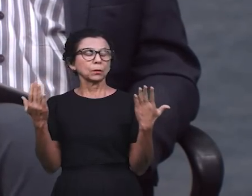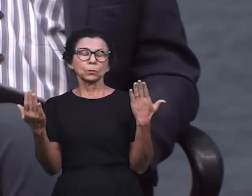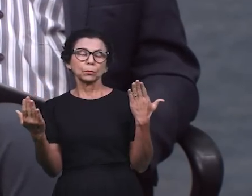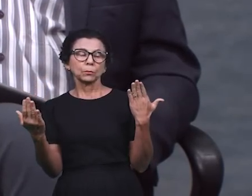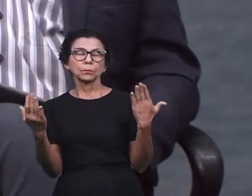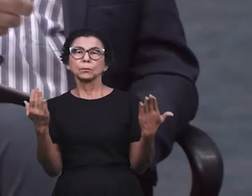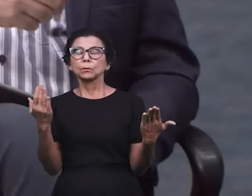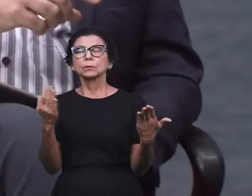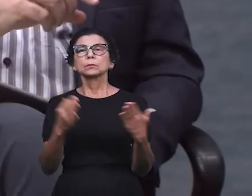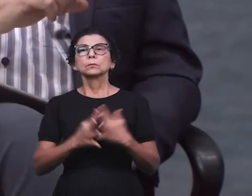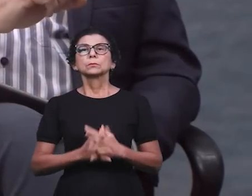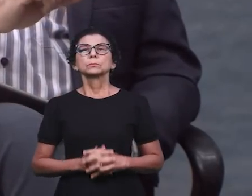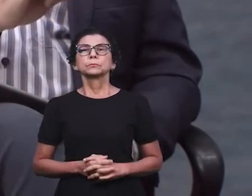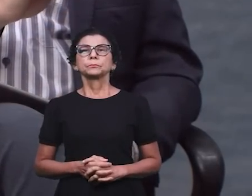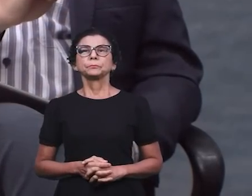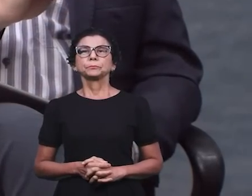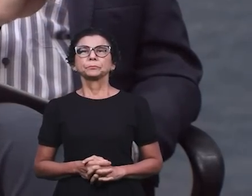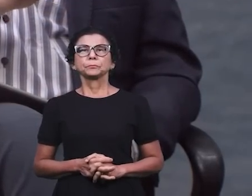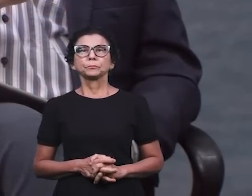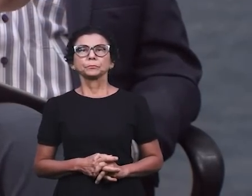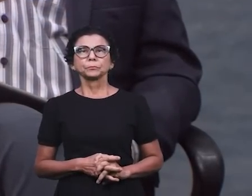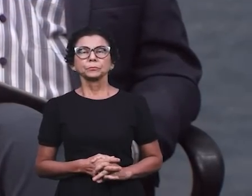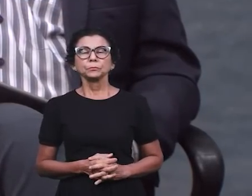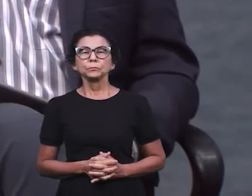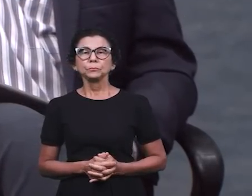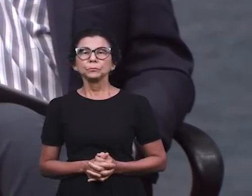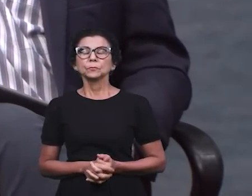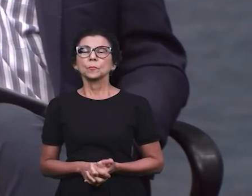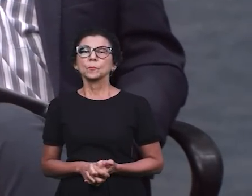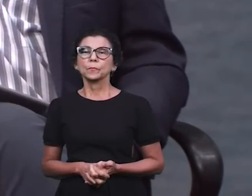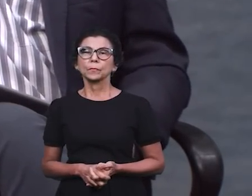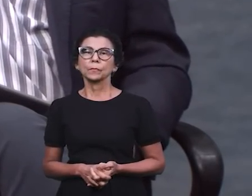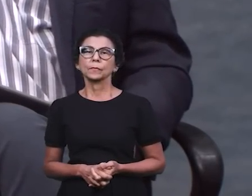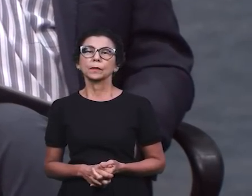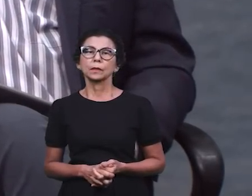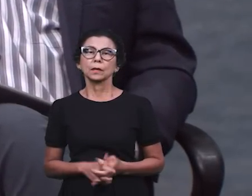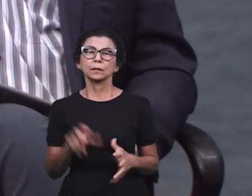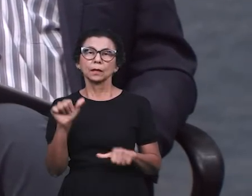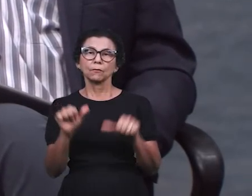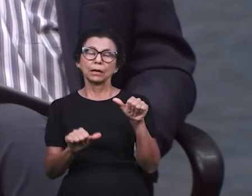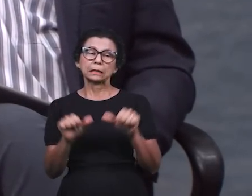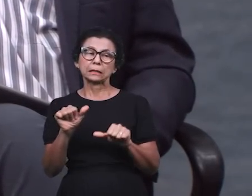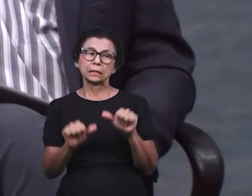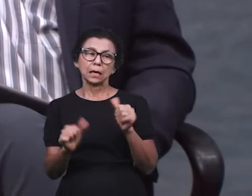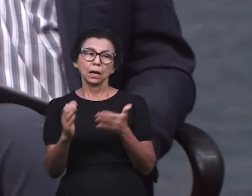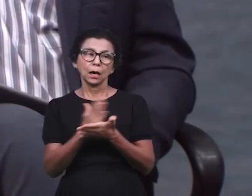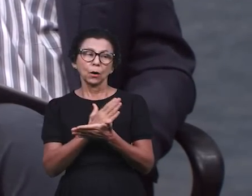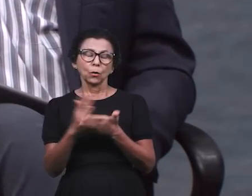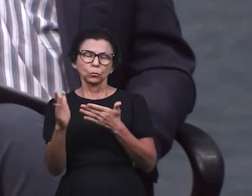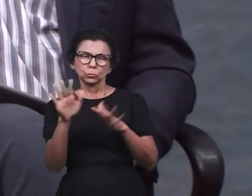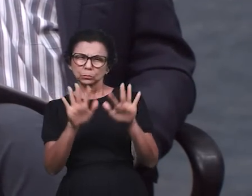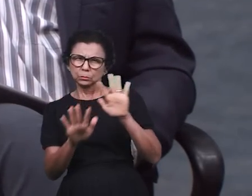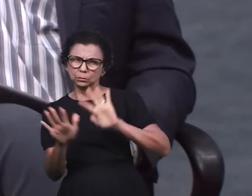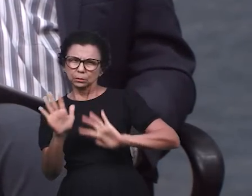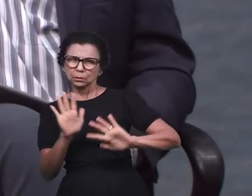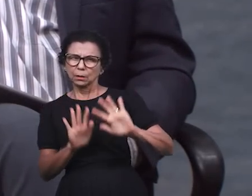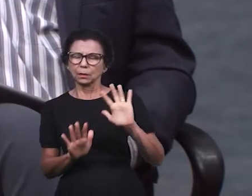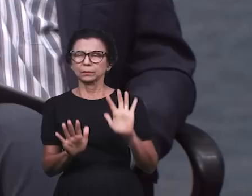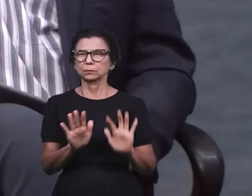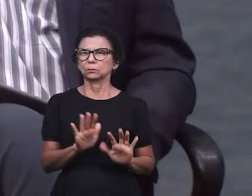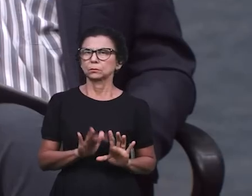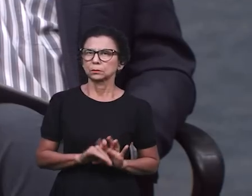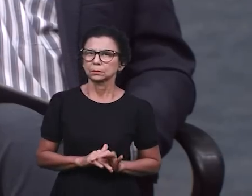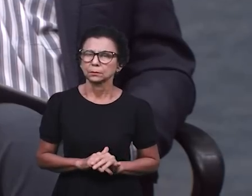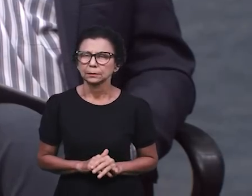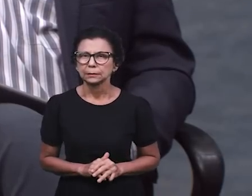que... E aí a expressão na pergunta é os cuidados. Eu faço uma comparação no sentido de que,